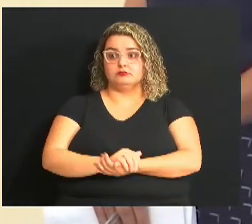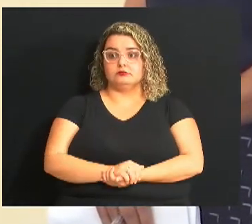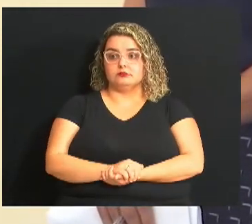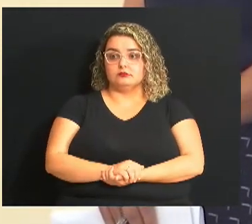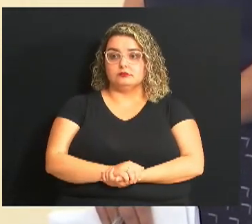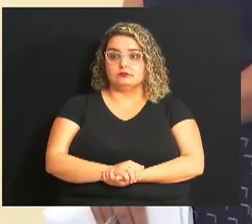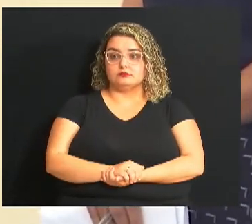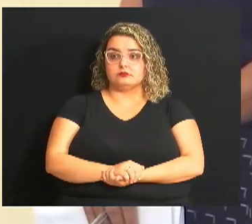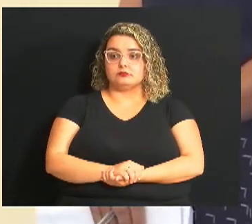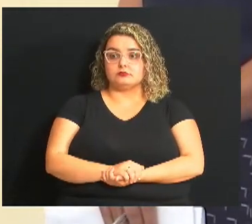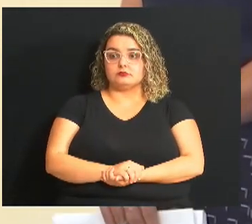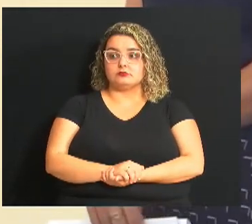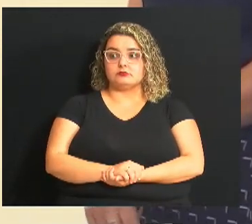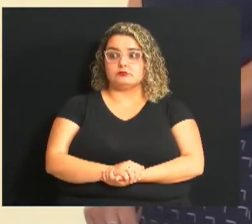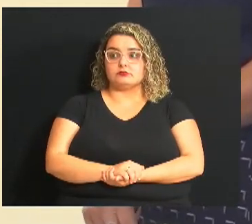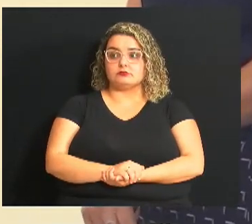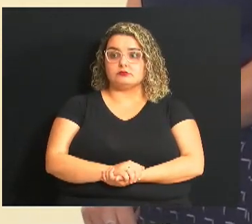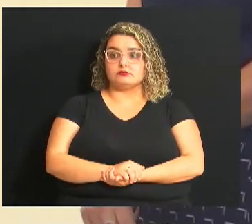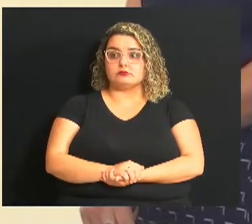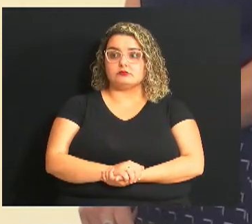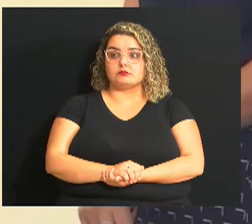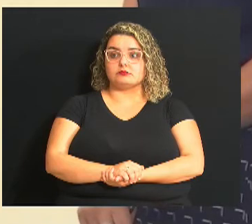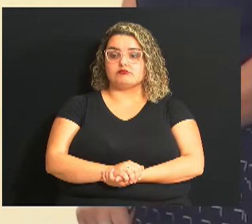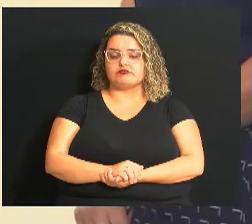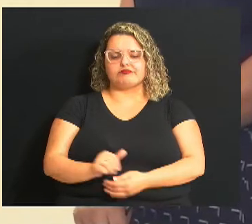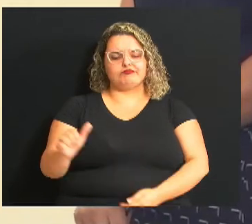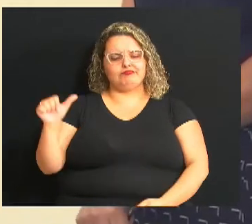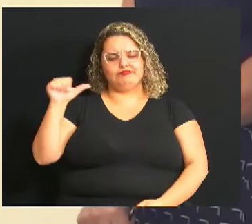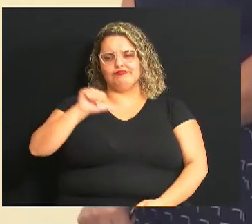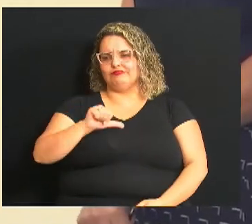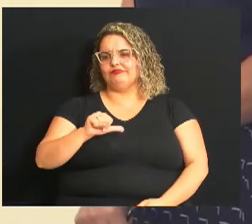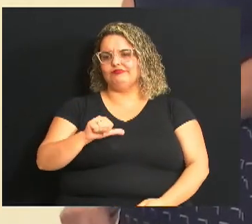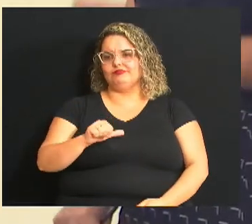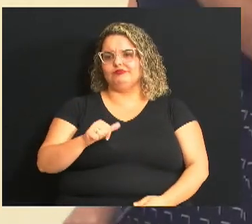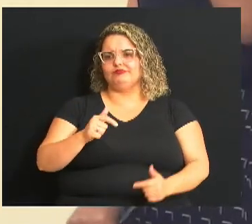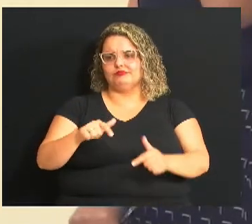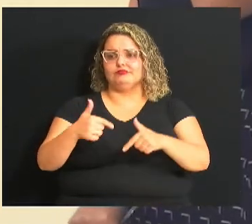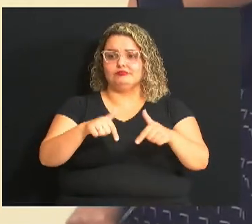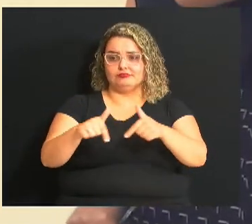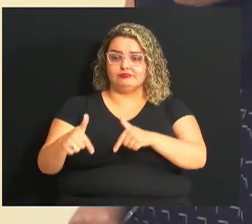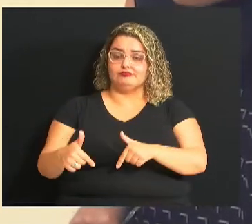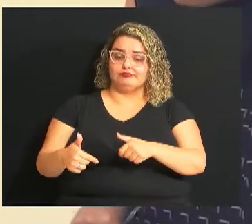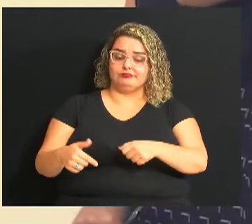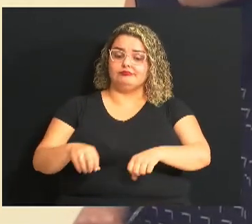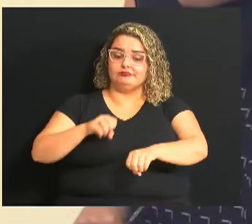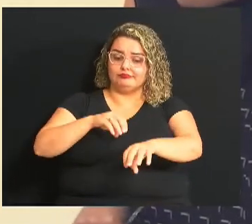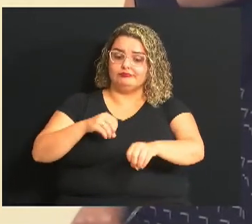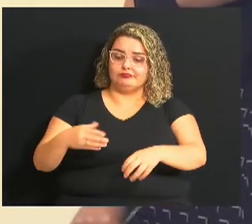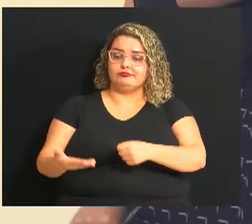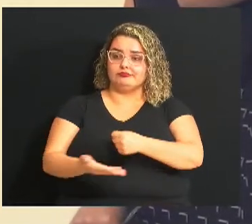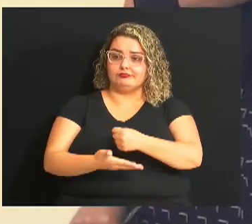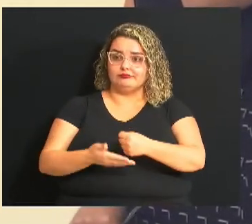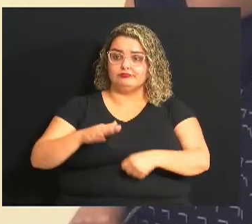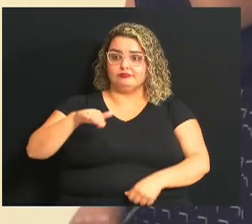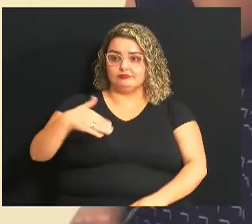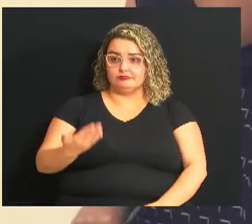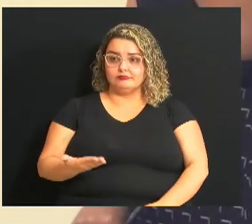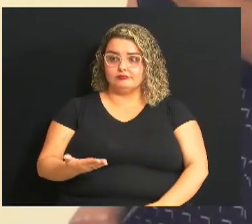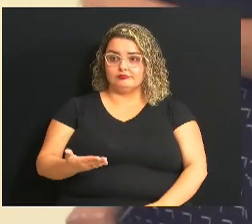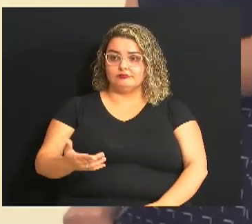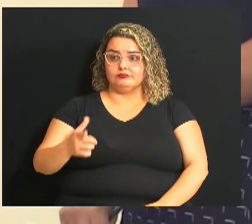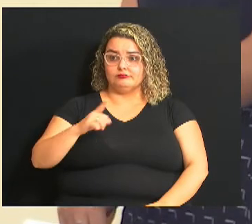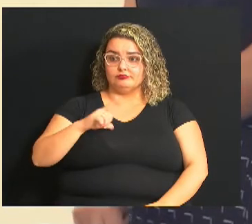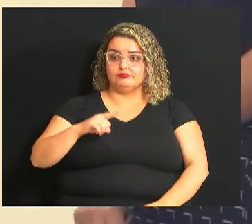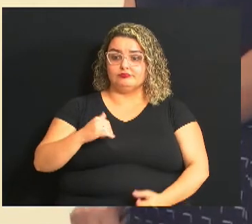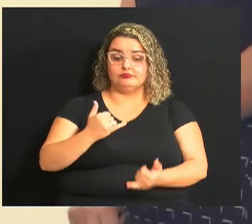Muito pior do que as condições ruins de trabalho que a gente tem na educação básica é quando a gente tem parte da